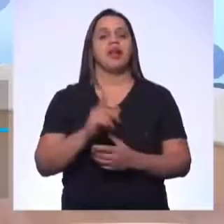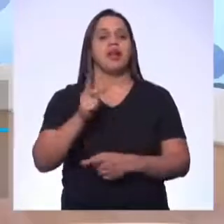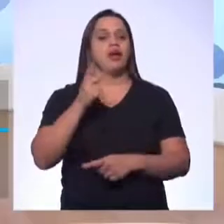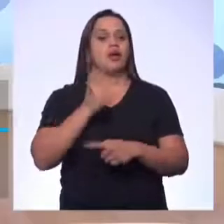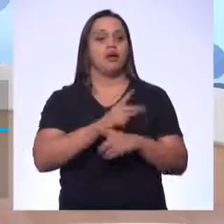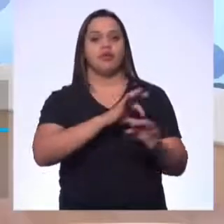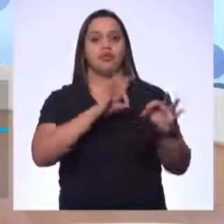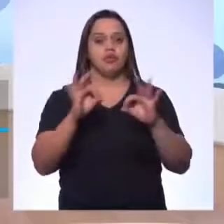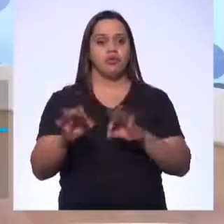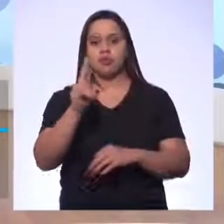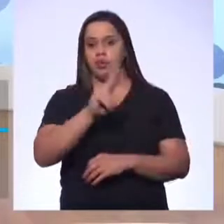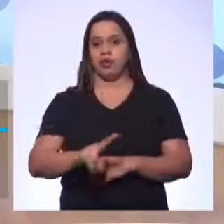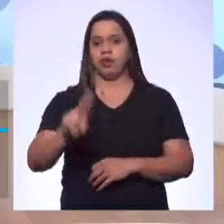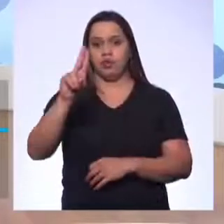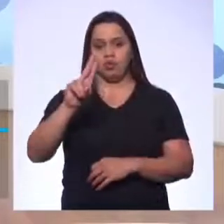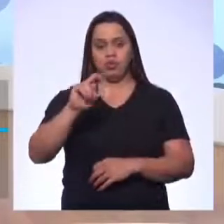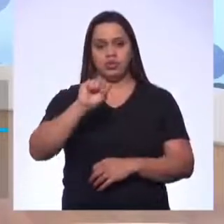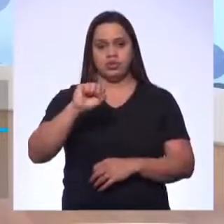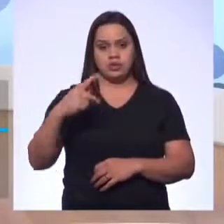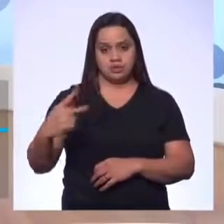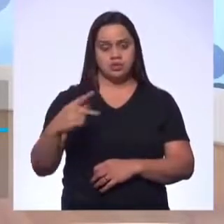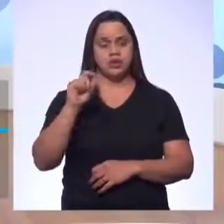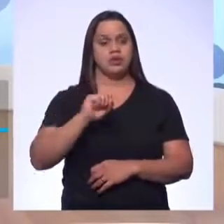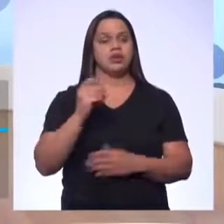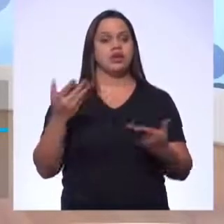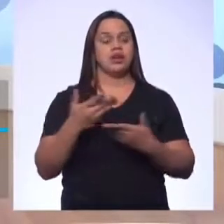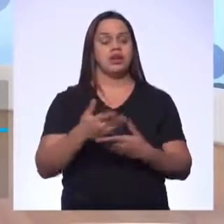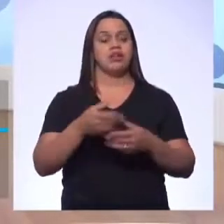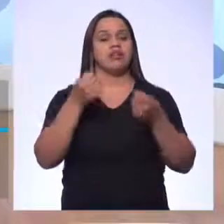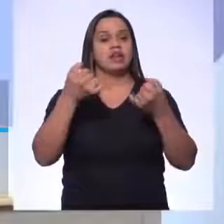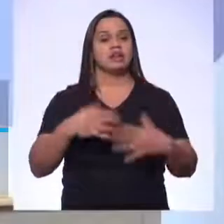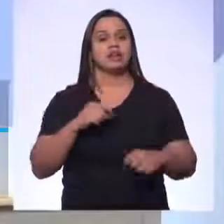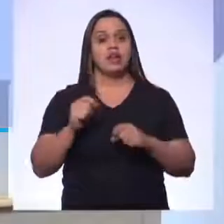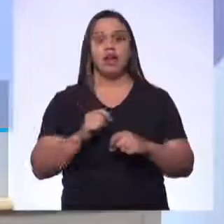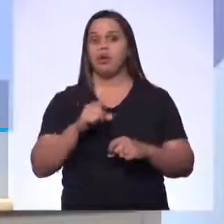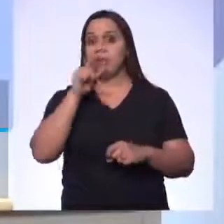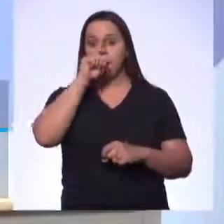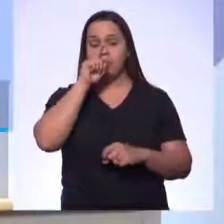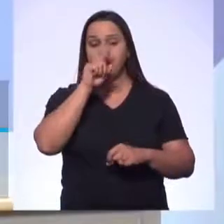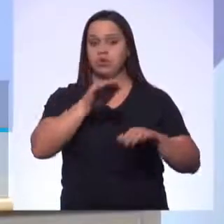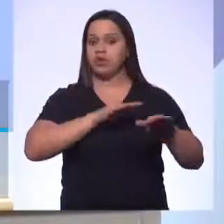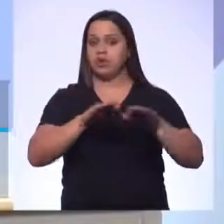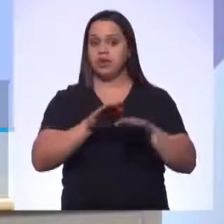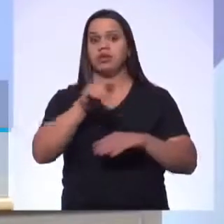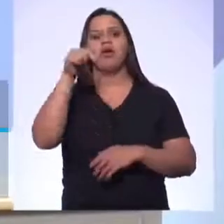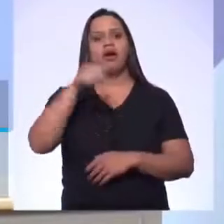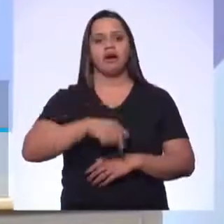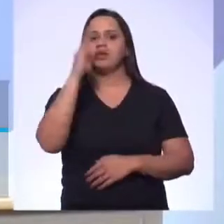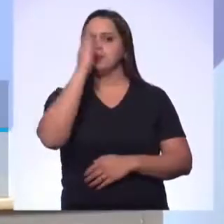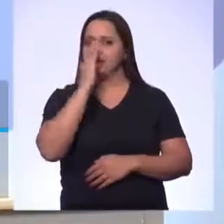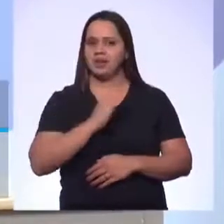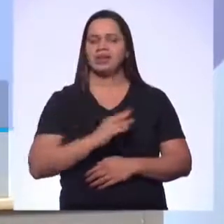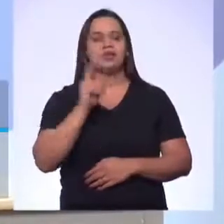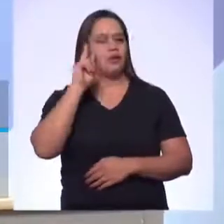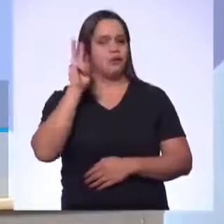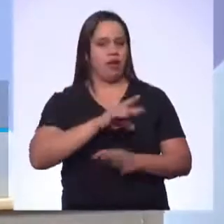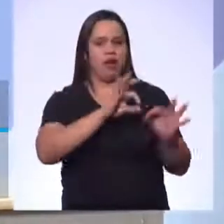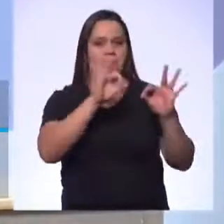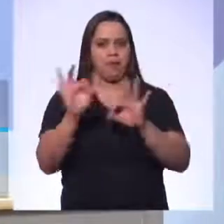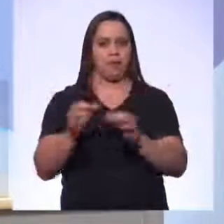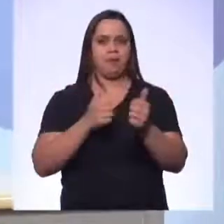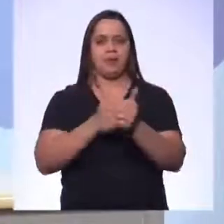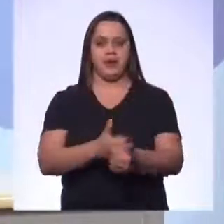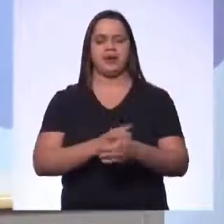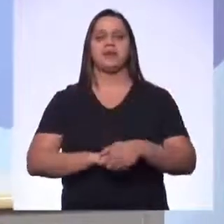pela Universidade de São Paulo que vai falar sobre o risco de tremores de terra no Brasil. Dá só uma olhada.